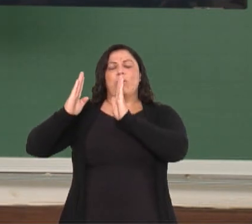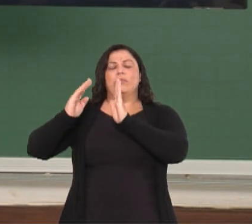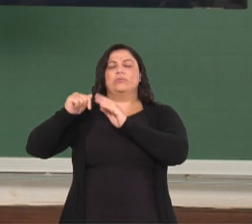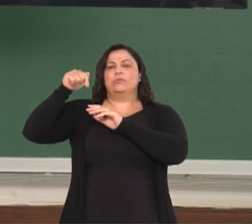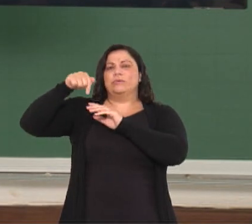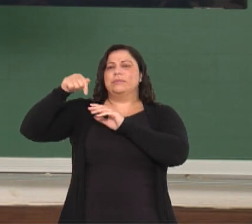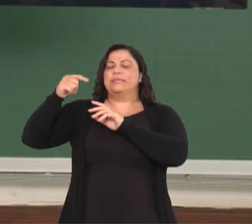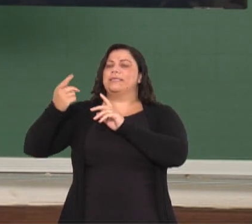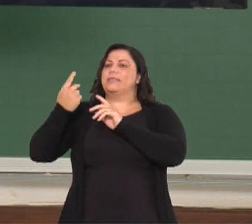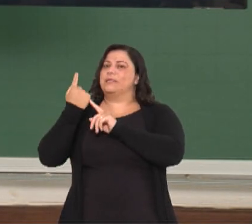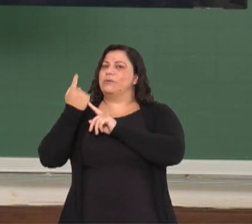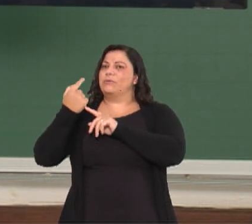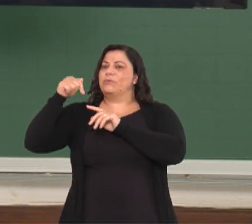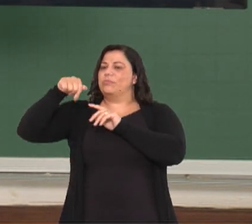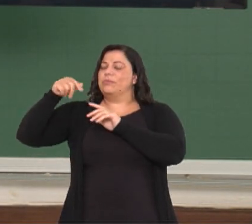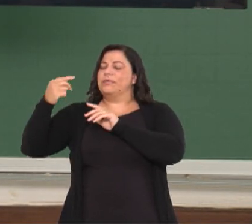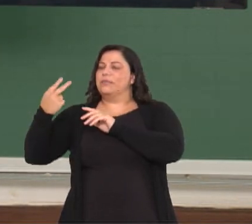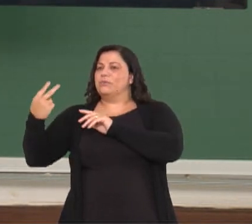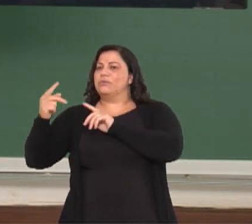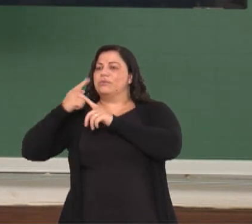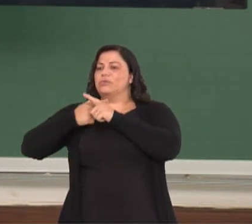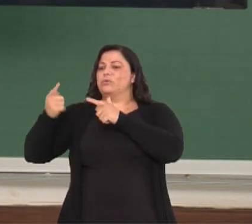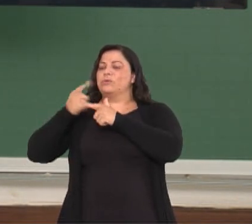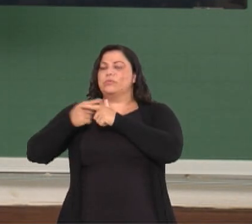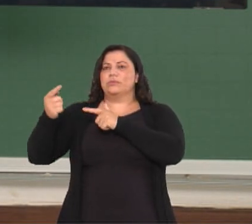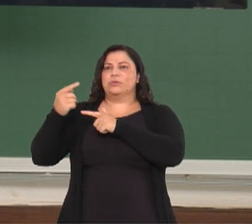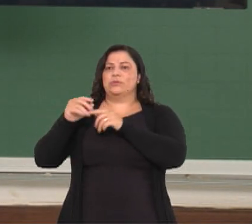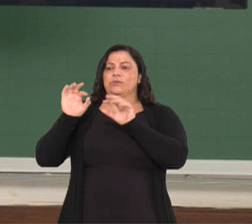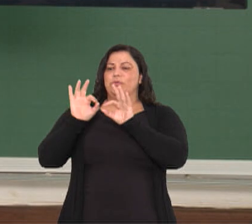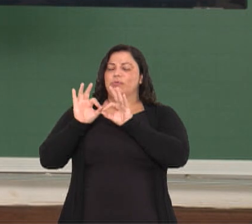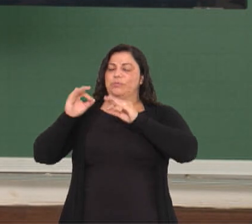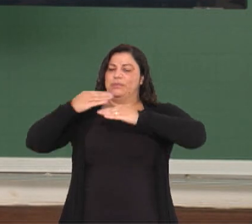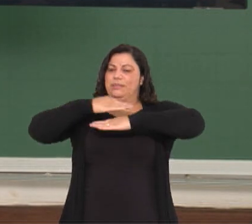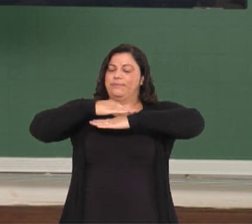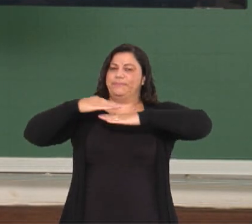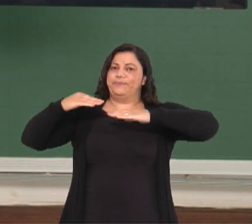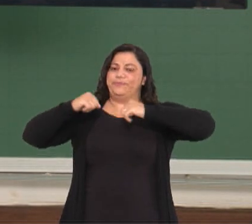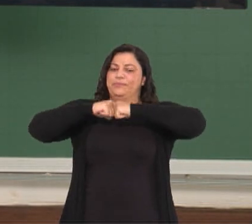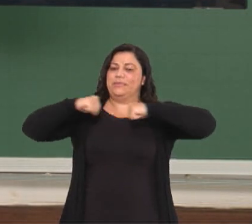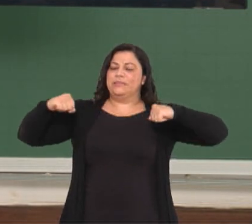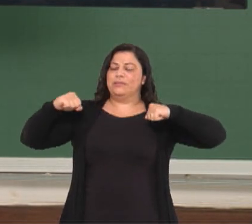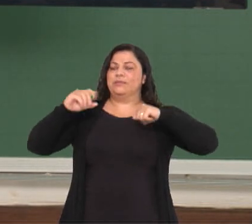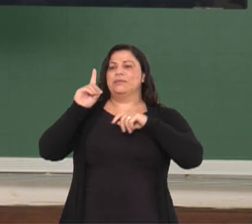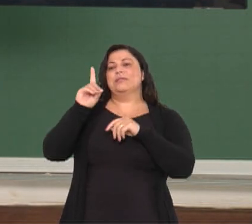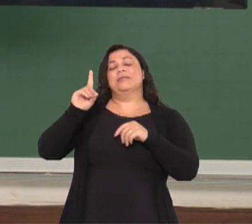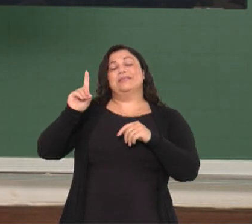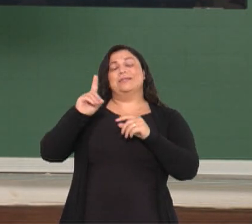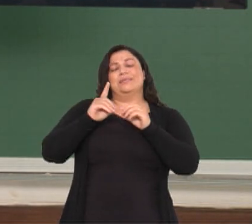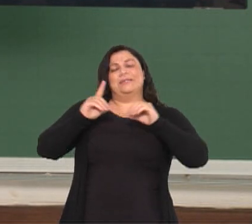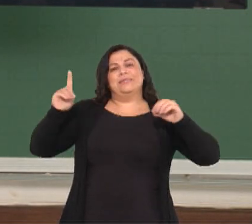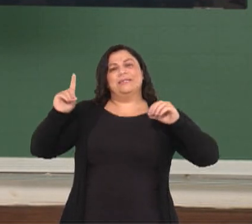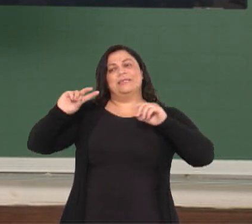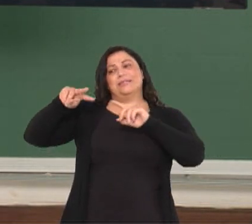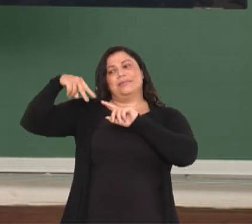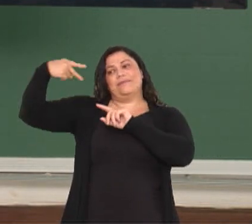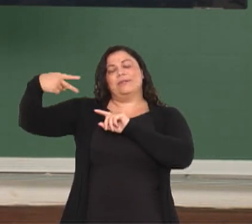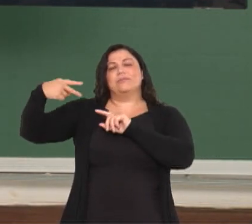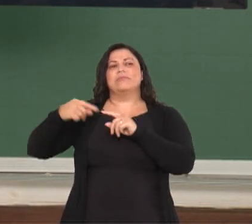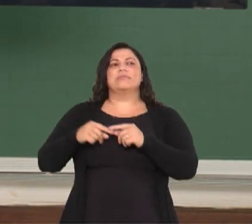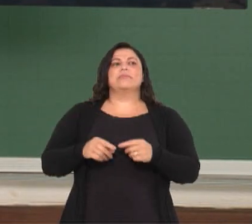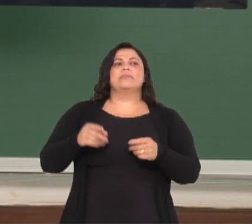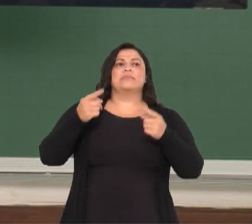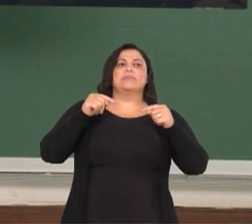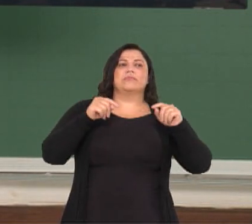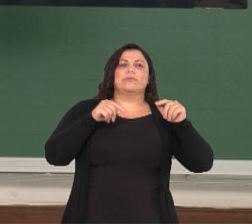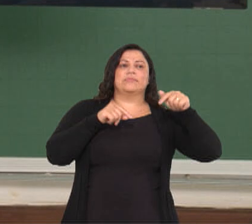2, tudo isso divididos pela distância entre as cargas elétricas elevado ao quadrado. Então perceba que você tem ali Q1